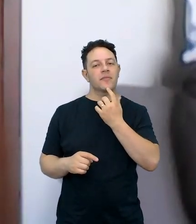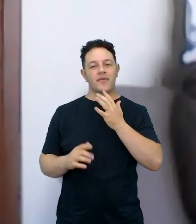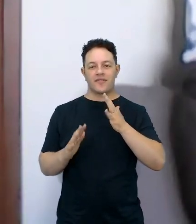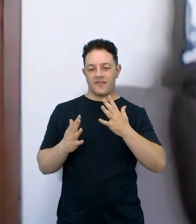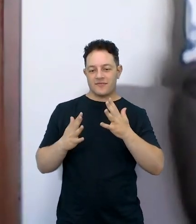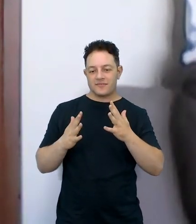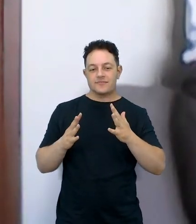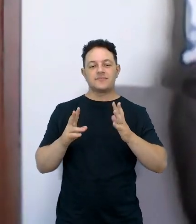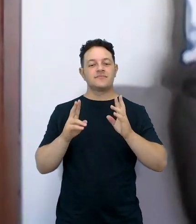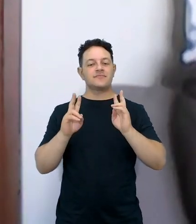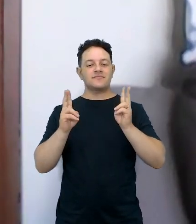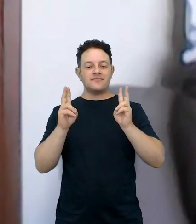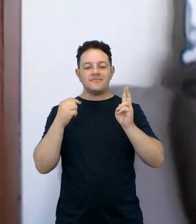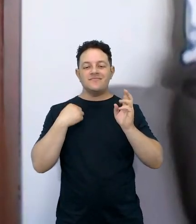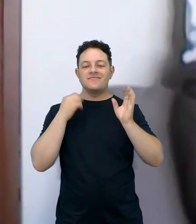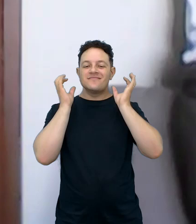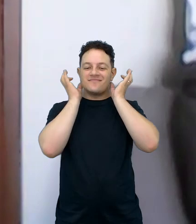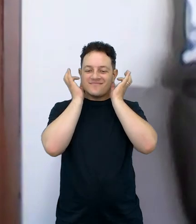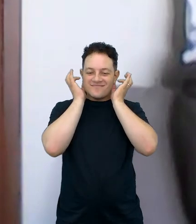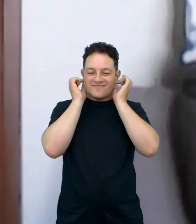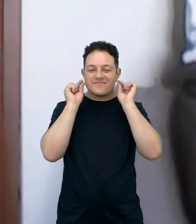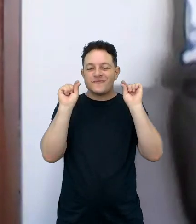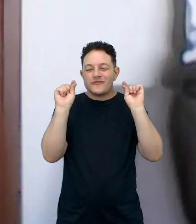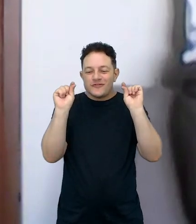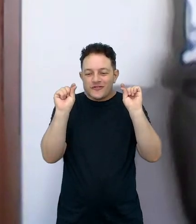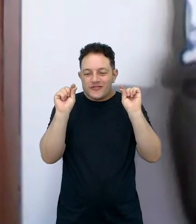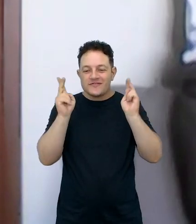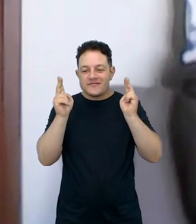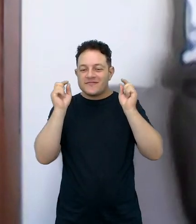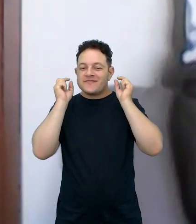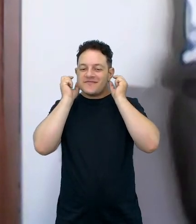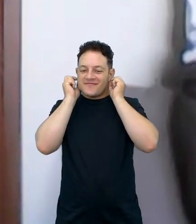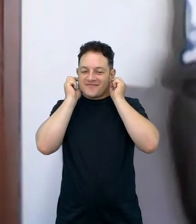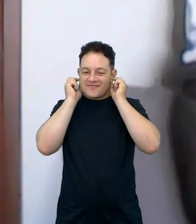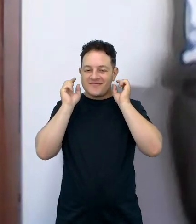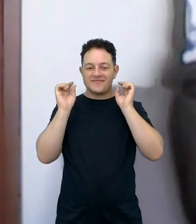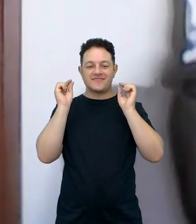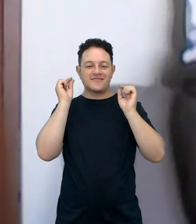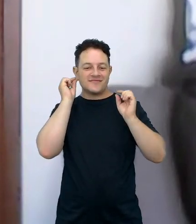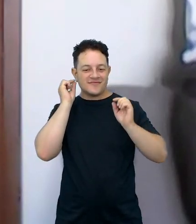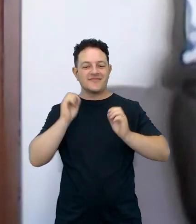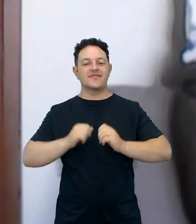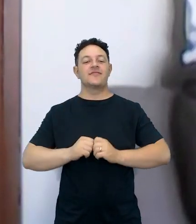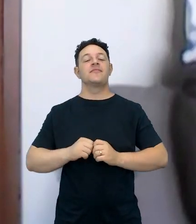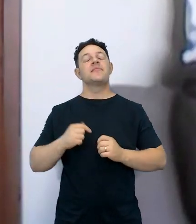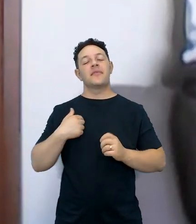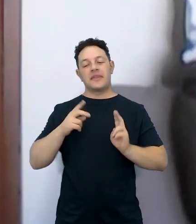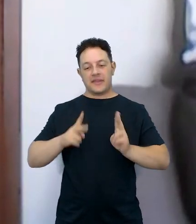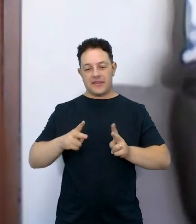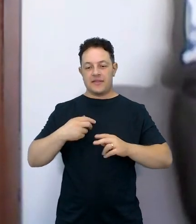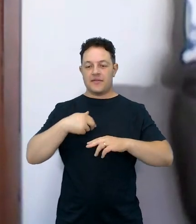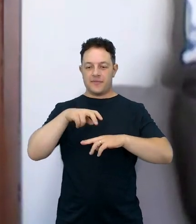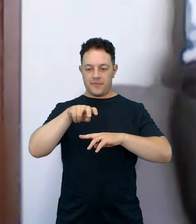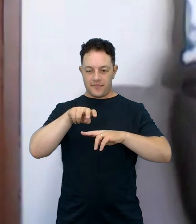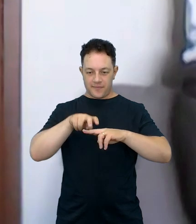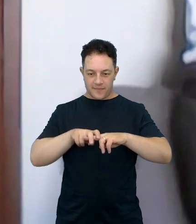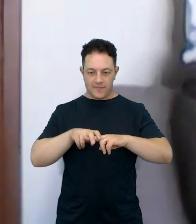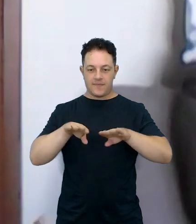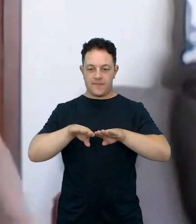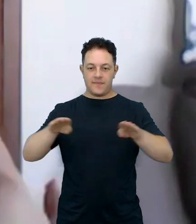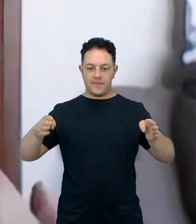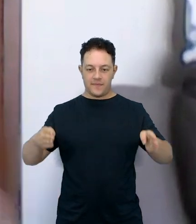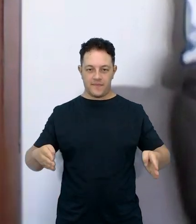avermelhado, sempre uso meus brinquinhos pequenos, né, de uma bolinha, uma pérolazinha, estou sentada numa